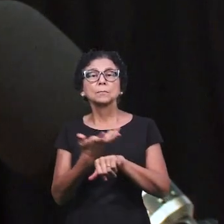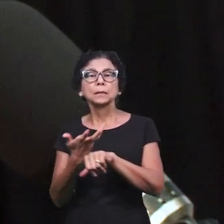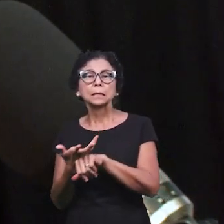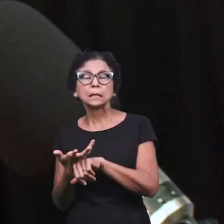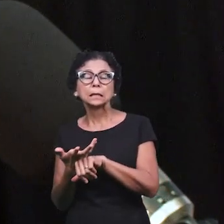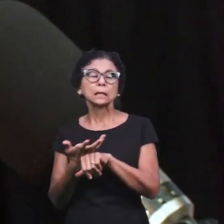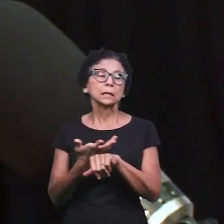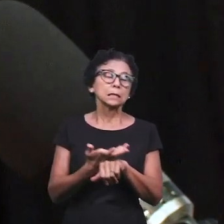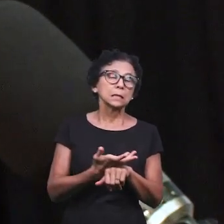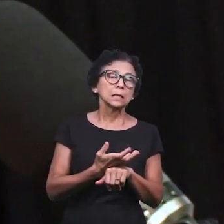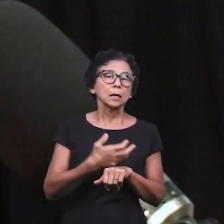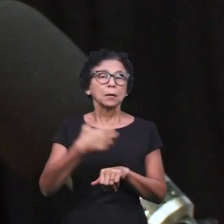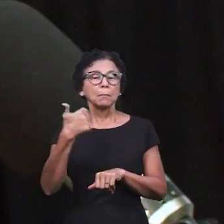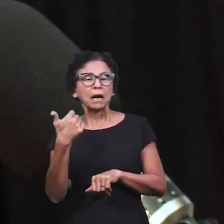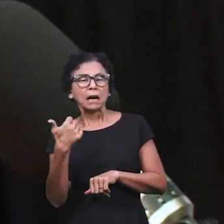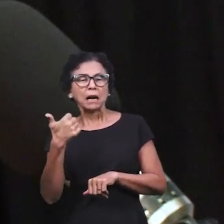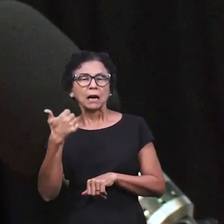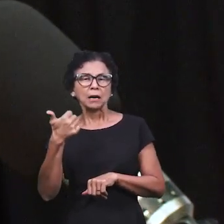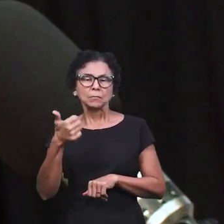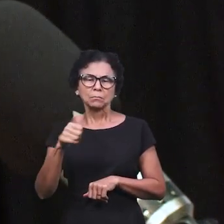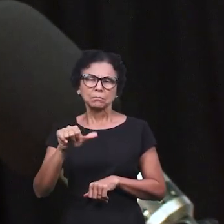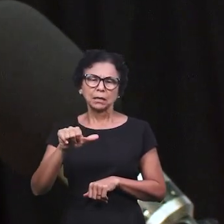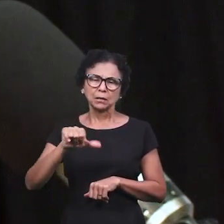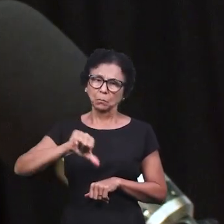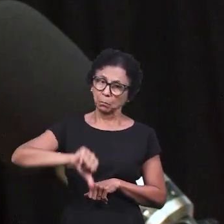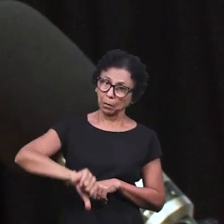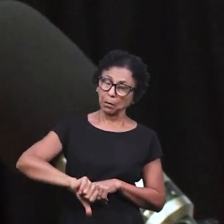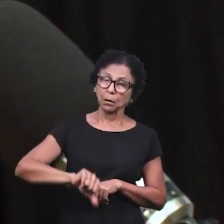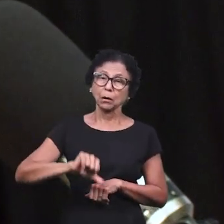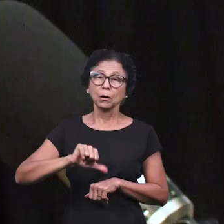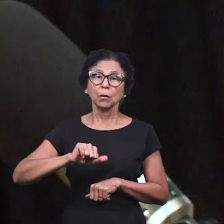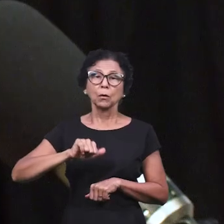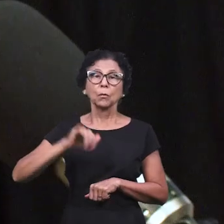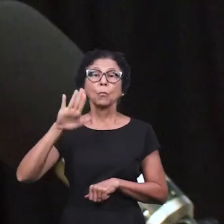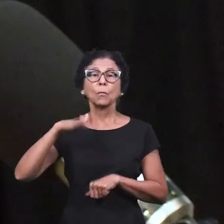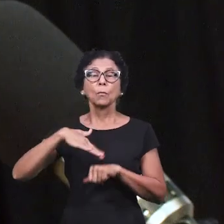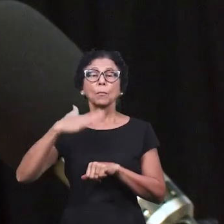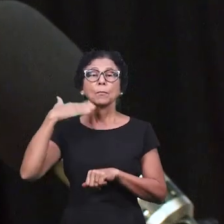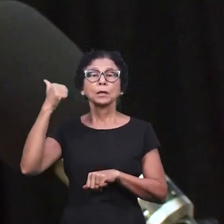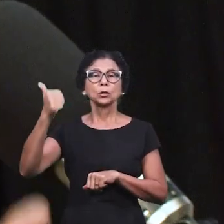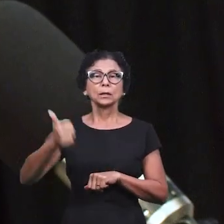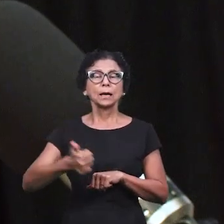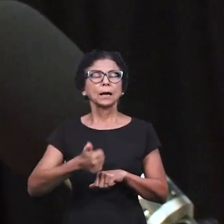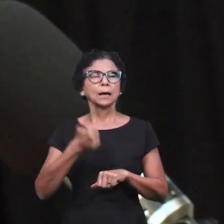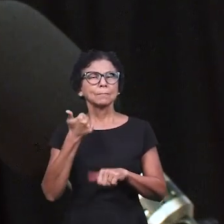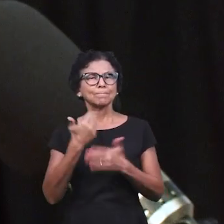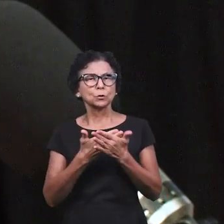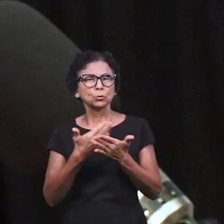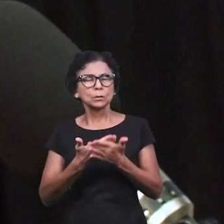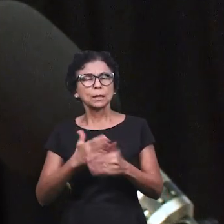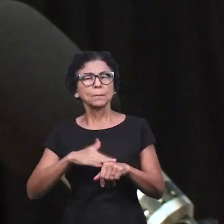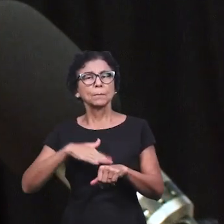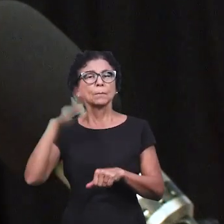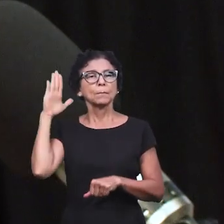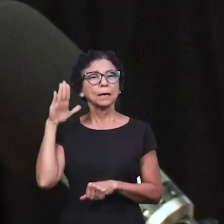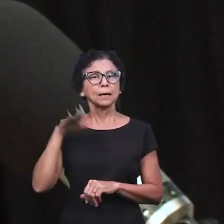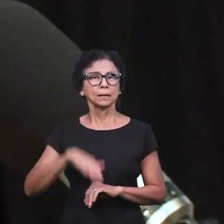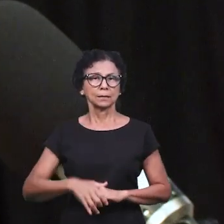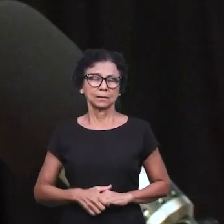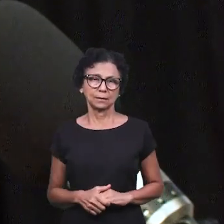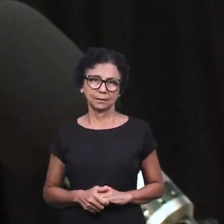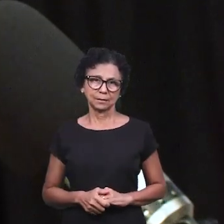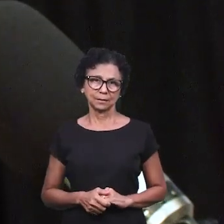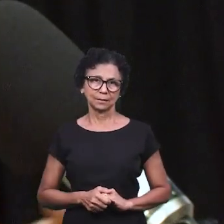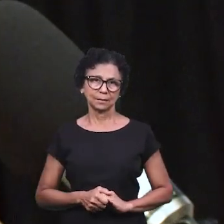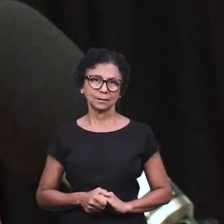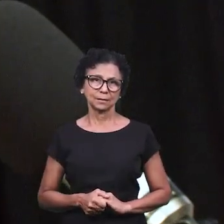seu desempenho, quais são as matérias que você está indo bem, e dentro daquela matéria, quais aquelas que você precisa melhorar, né? Então,